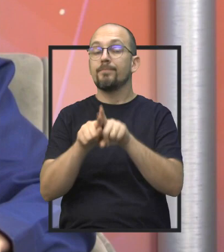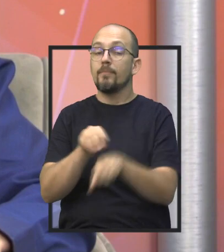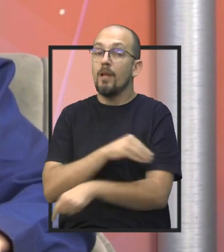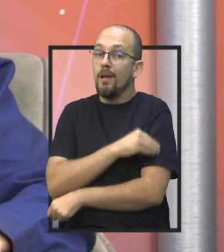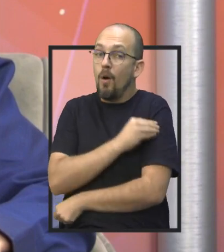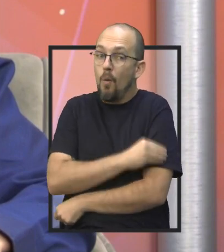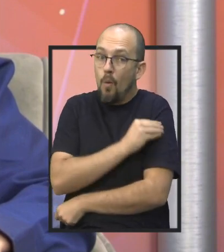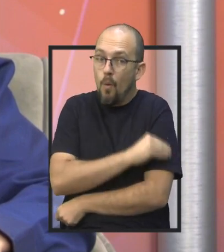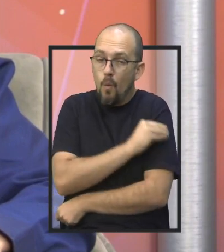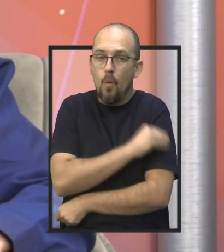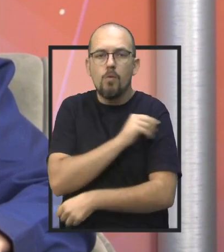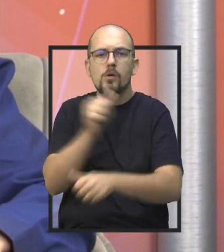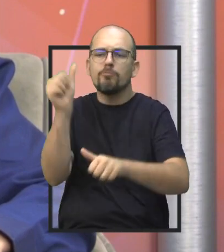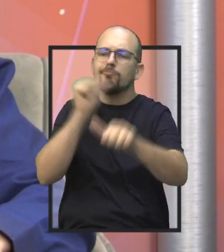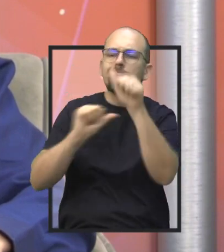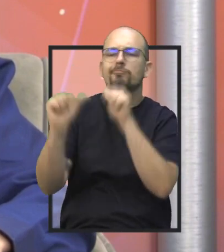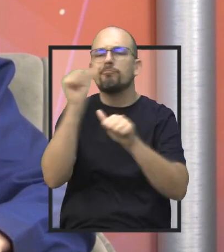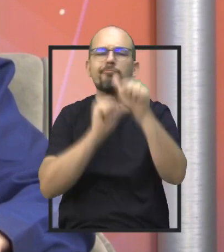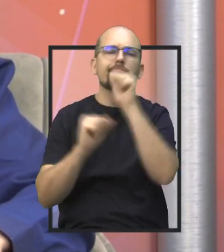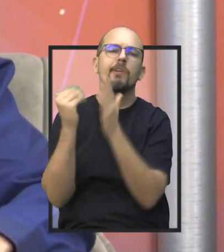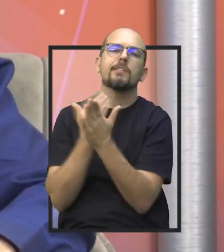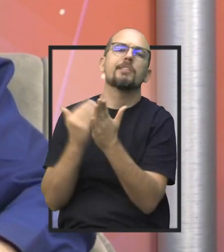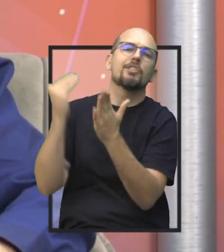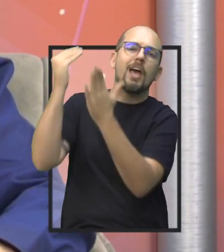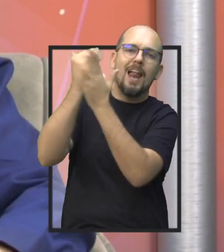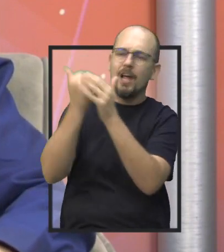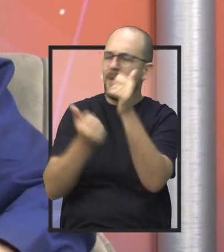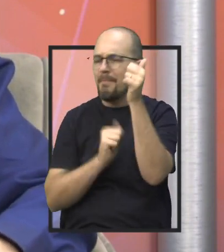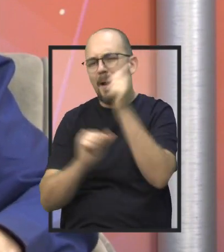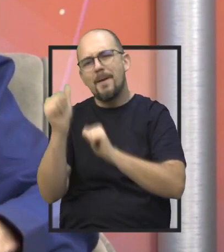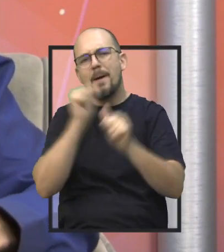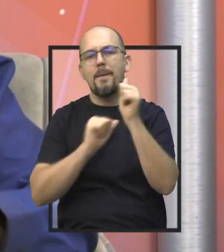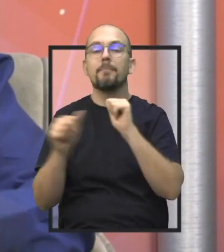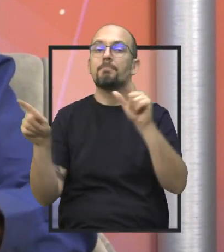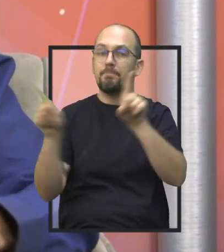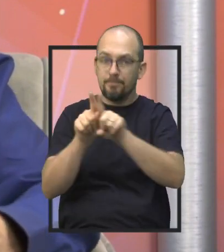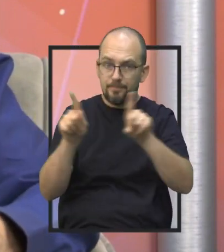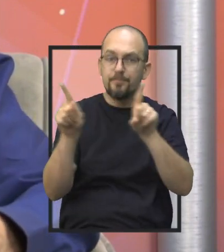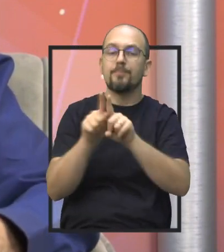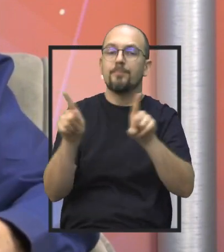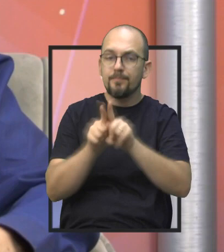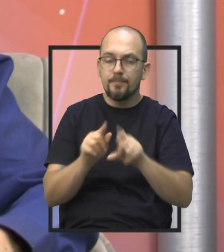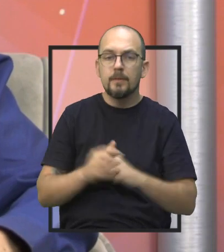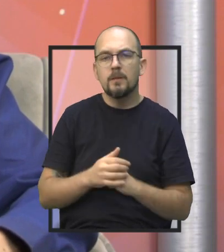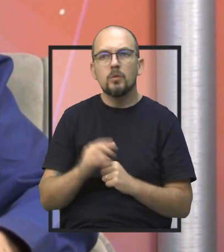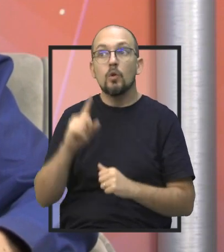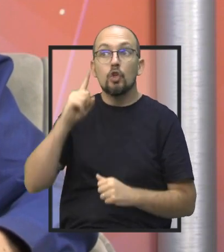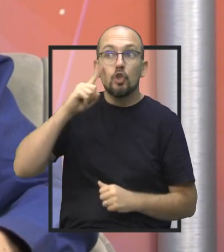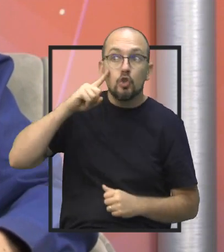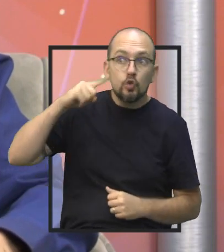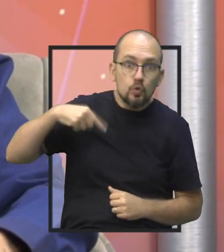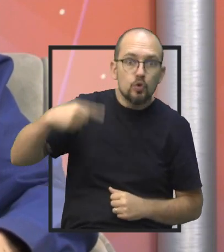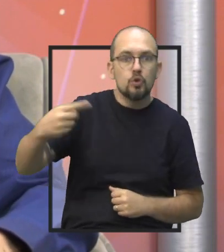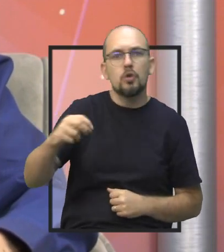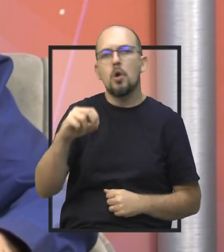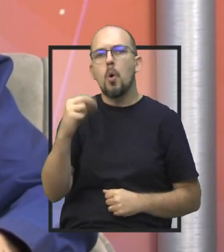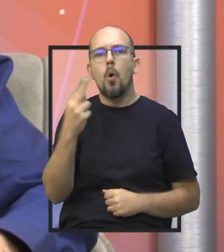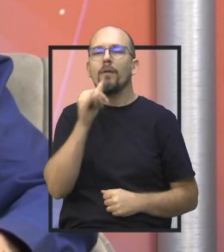álcool de forma exagerada, não só todos os dias, mas de fins de semana